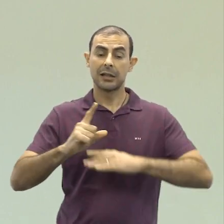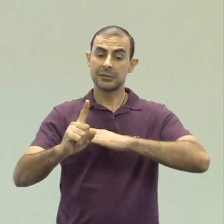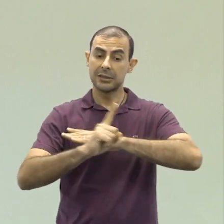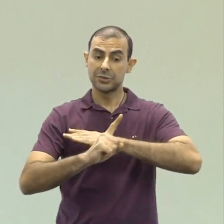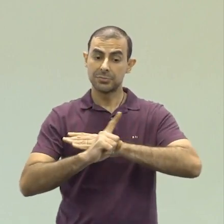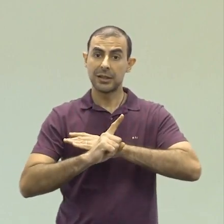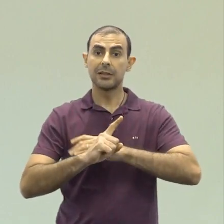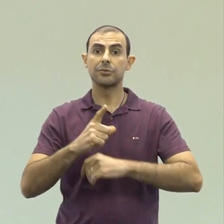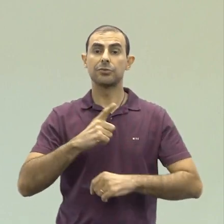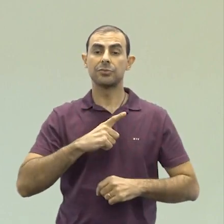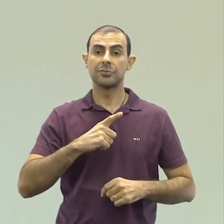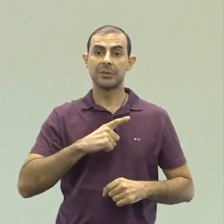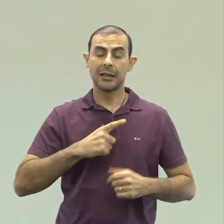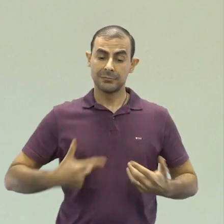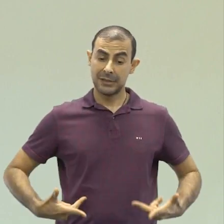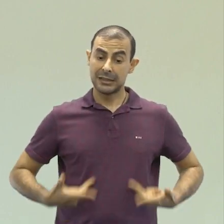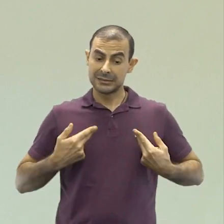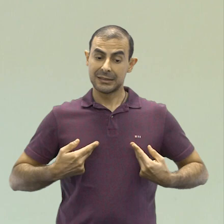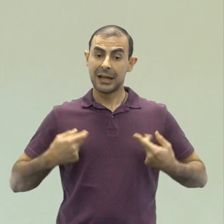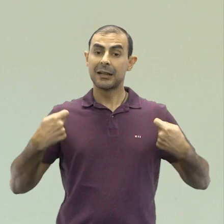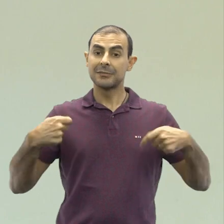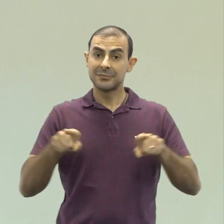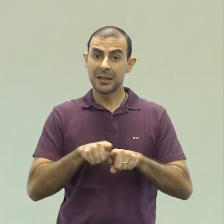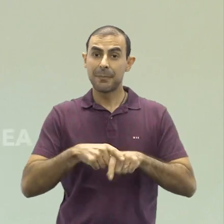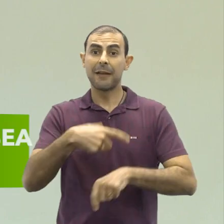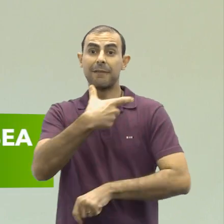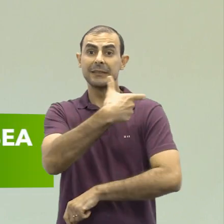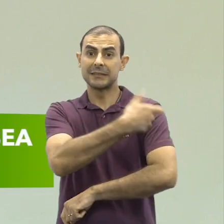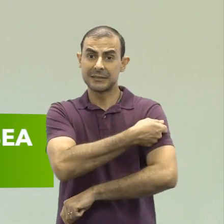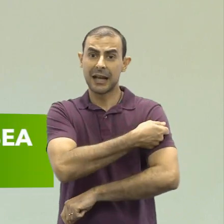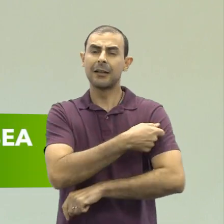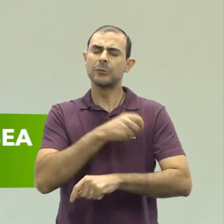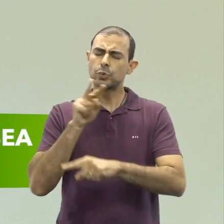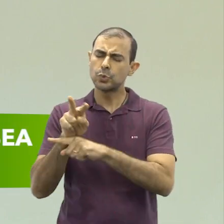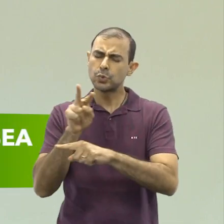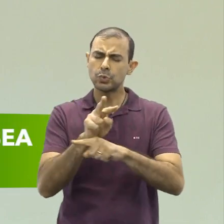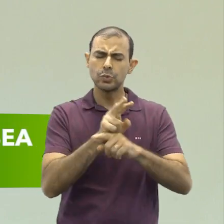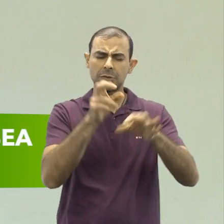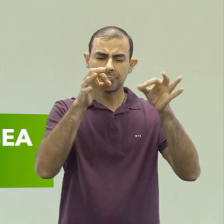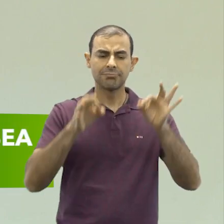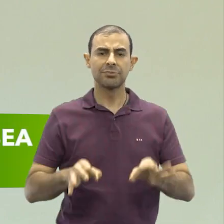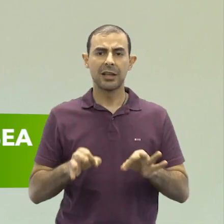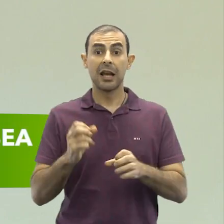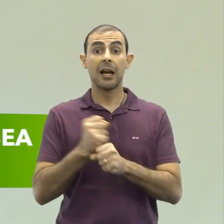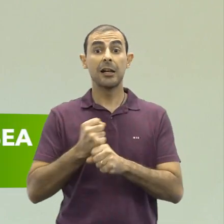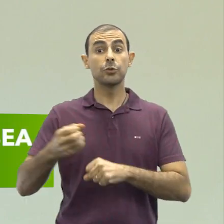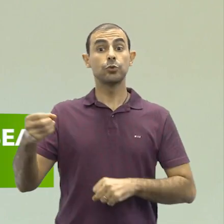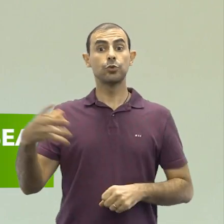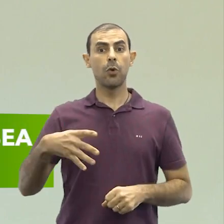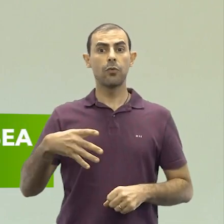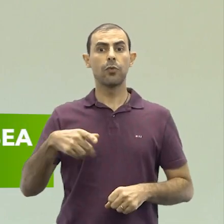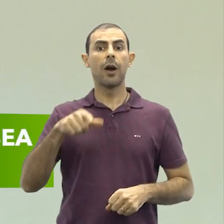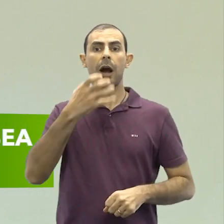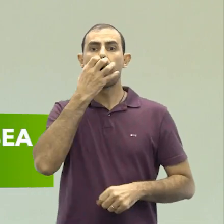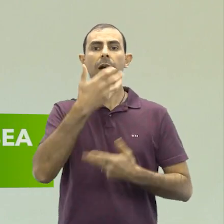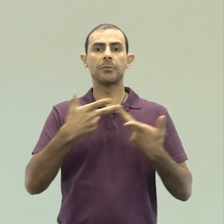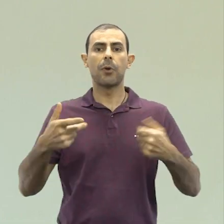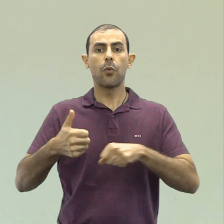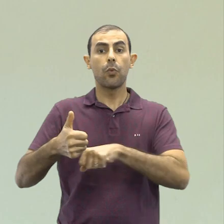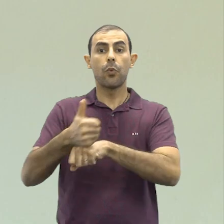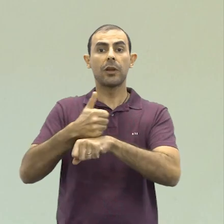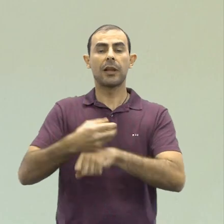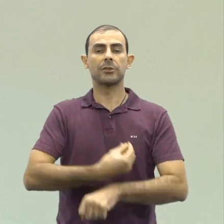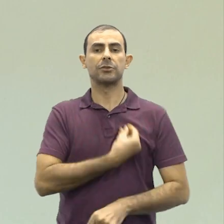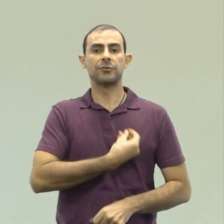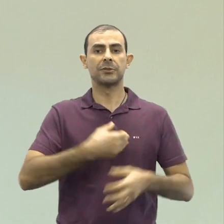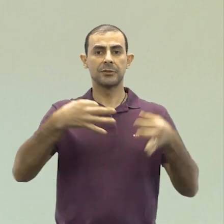atendimento, busque castrar, busque vacinar, atualizar a carteira de vacinação do seu animalzinho, trazer um novo ano com a qualidade de vida para esse animal. Não